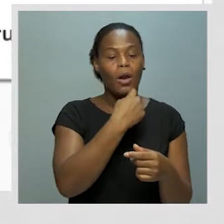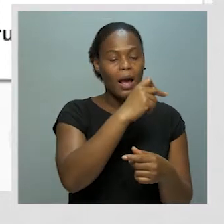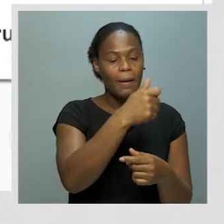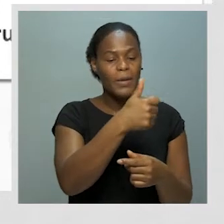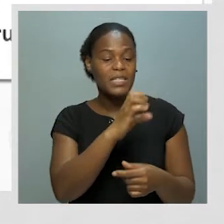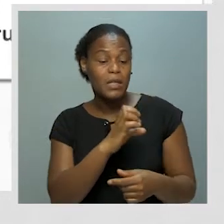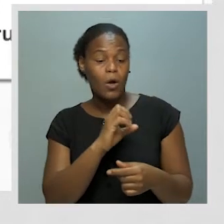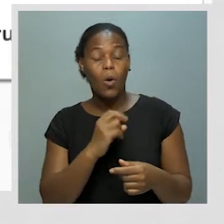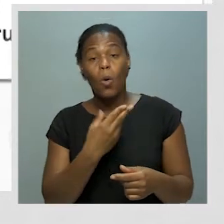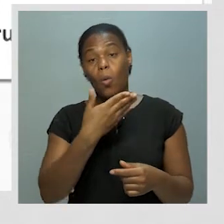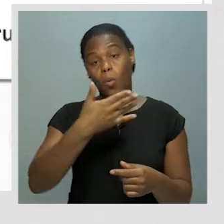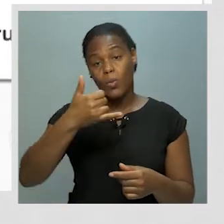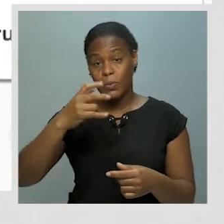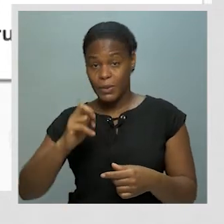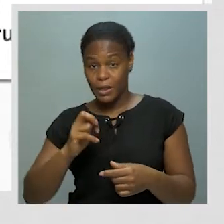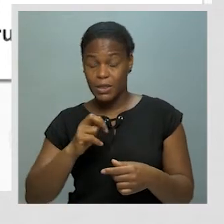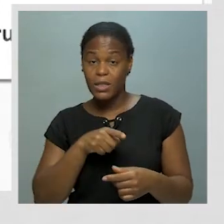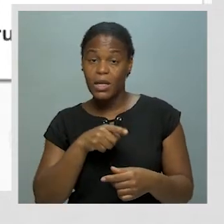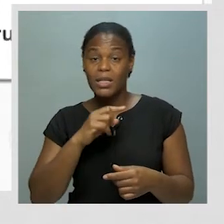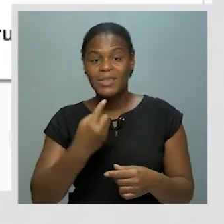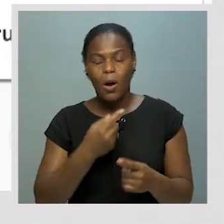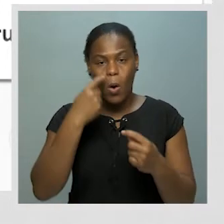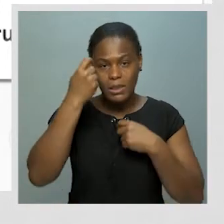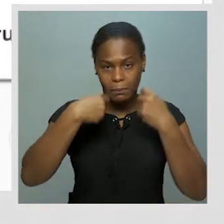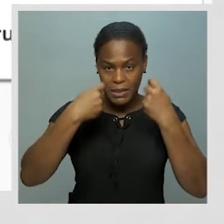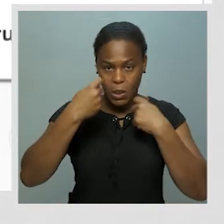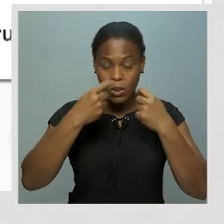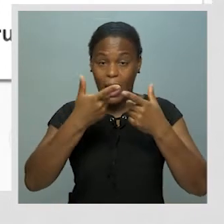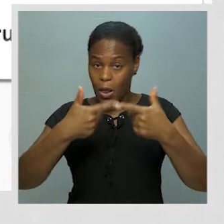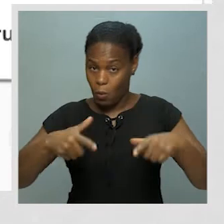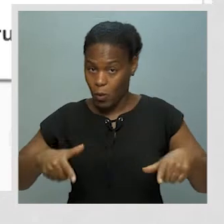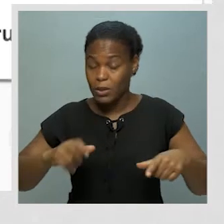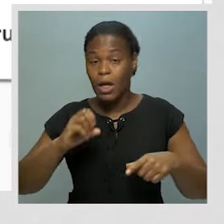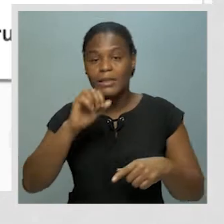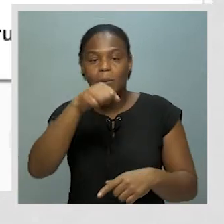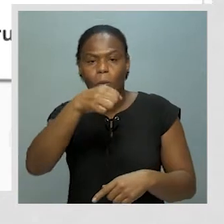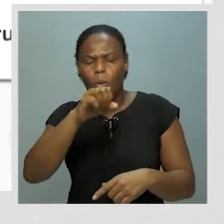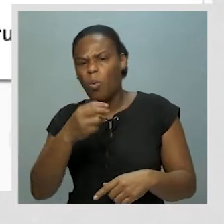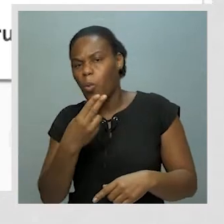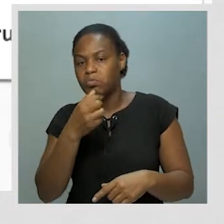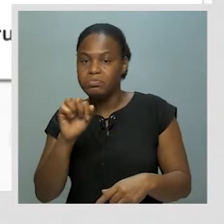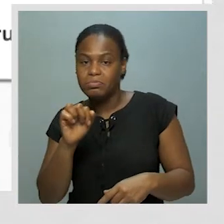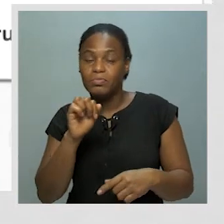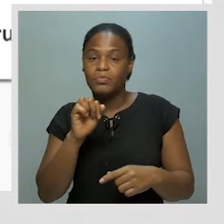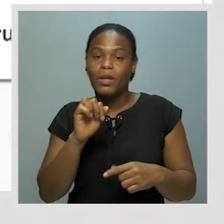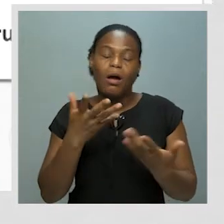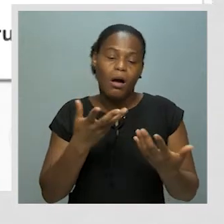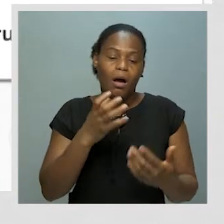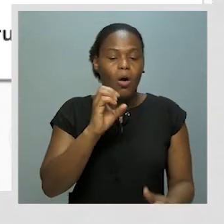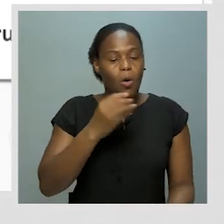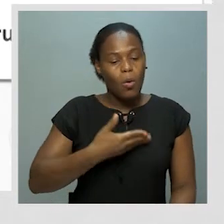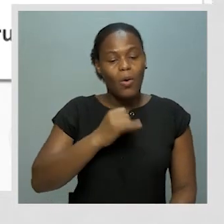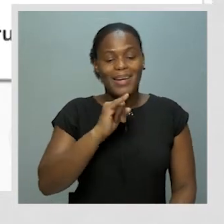ABC, ou 1, 2, 3, neste caso, são expressões linguísticas ou não que